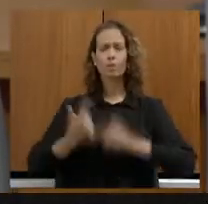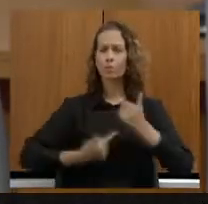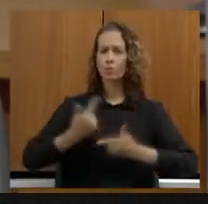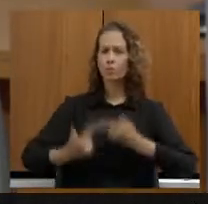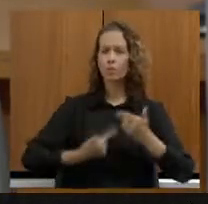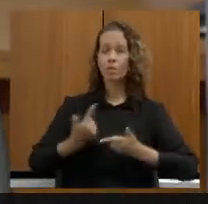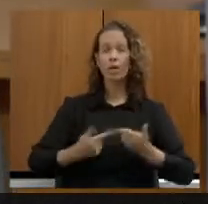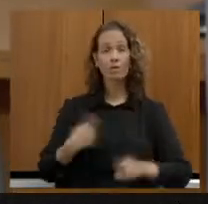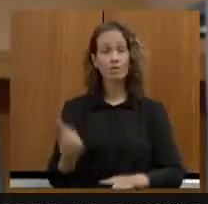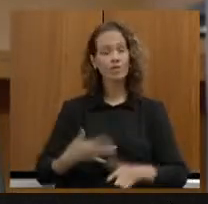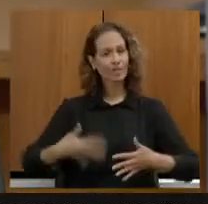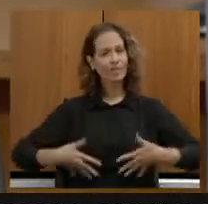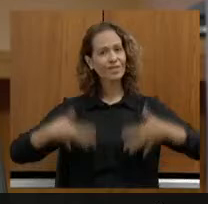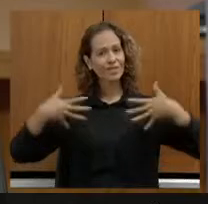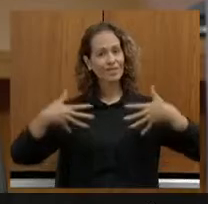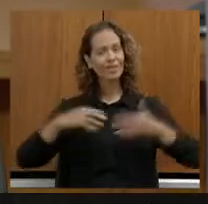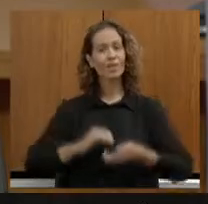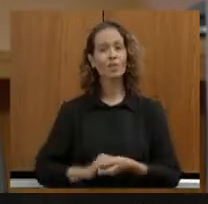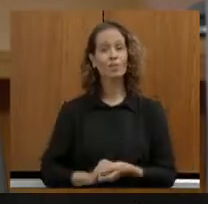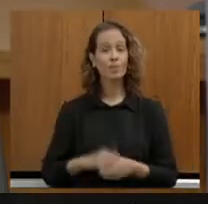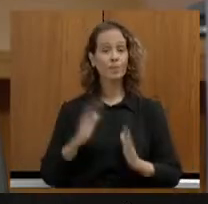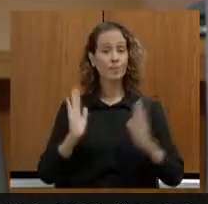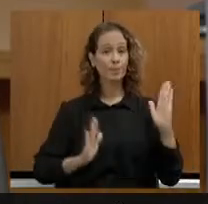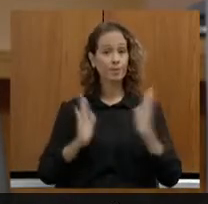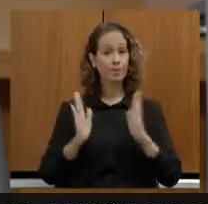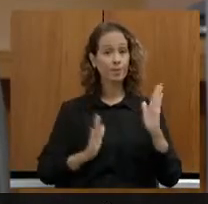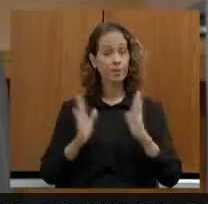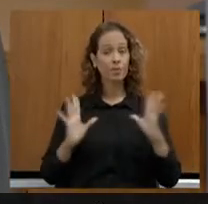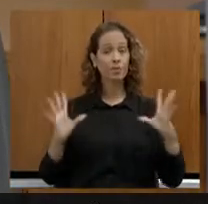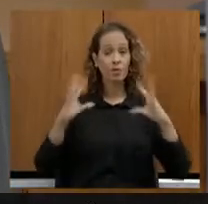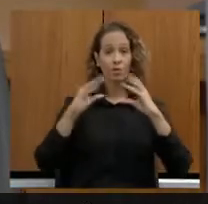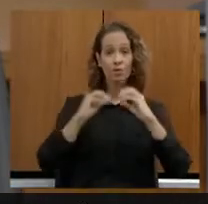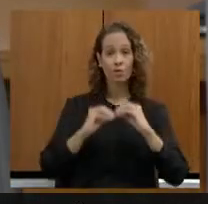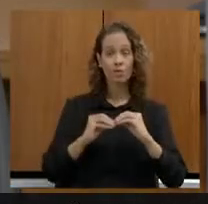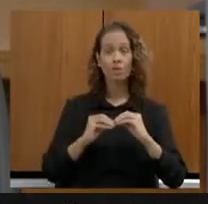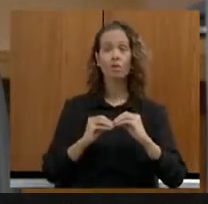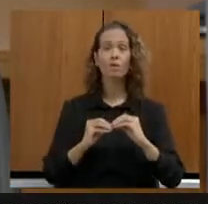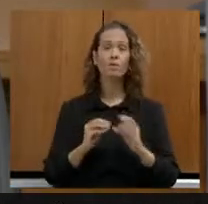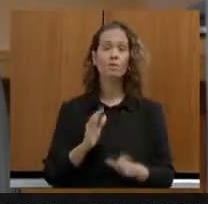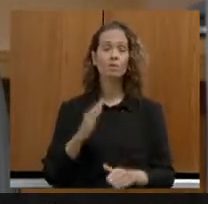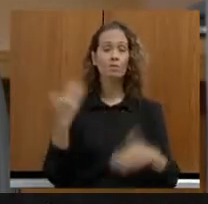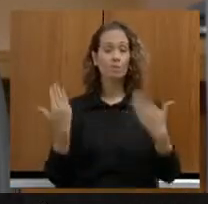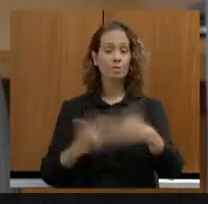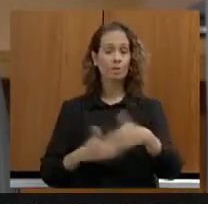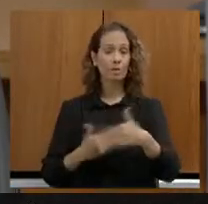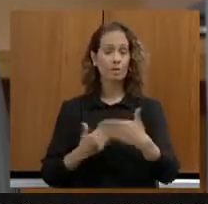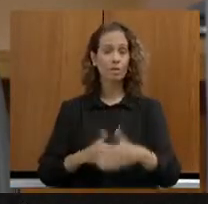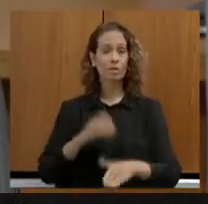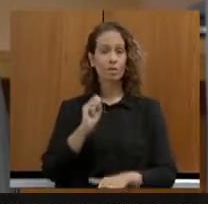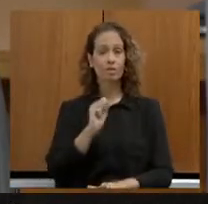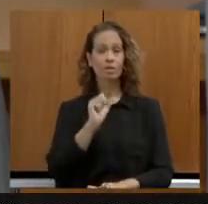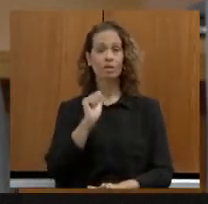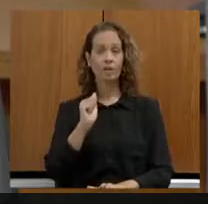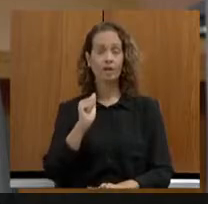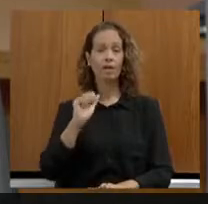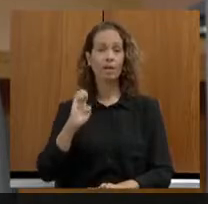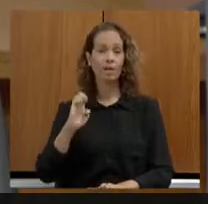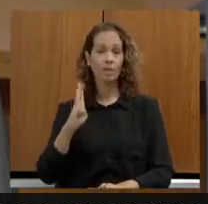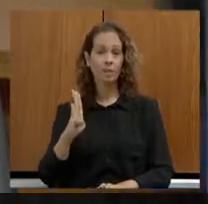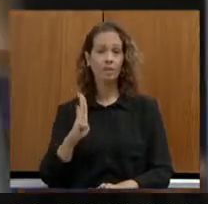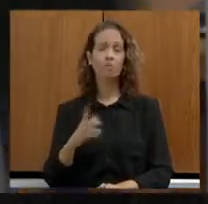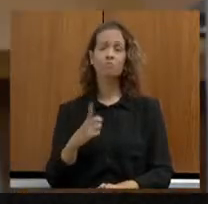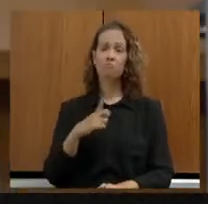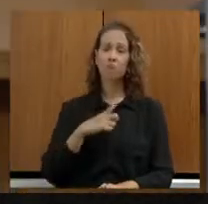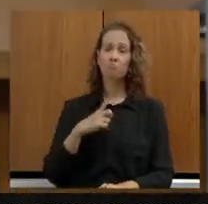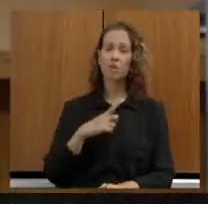qual a gente se orgulha muito né estamos no período aí de conclusão da aplicação das provas do saeb tendo o engajamento